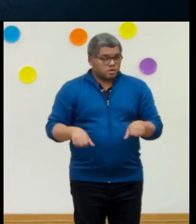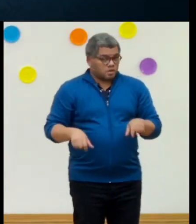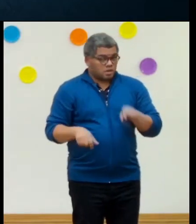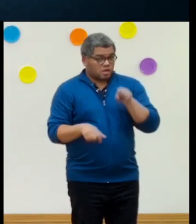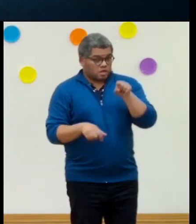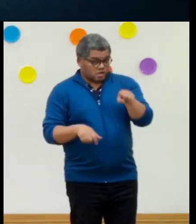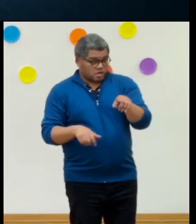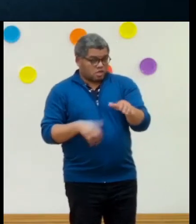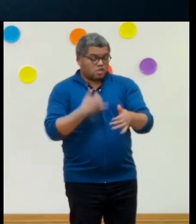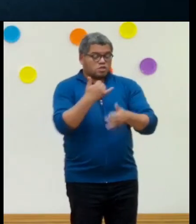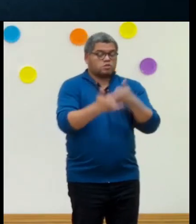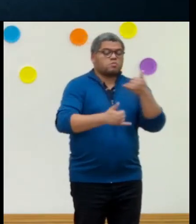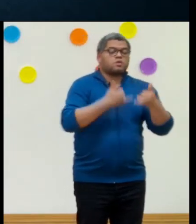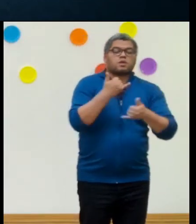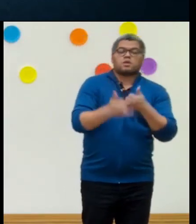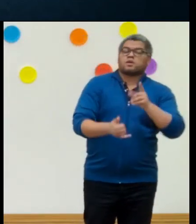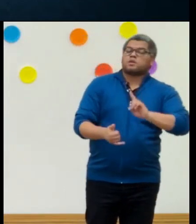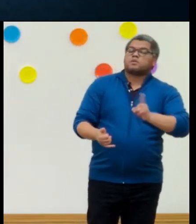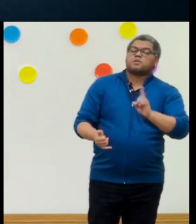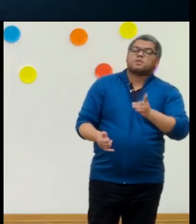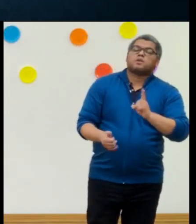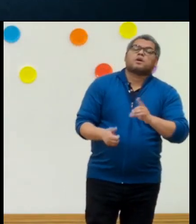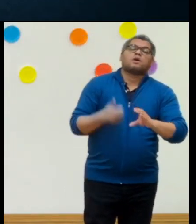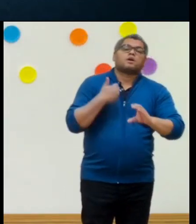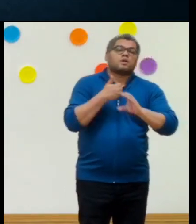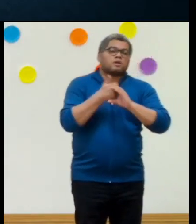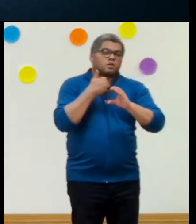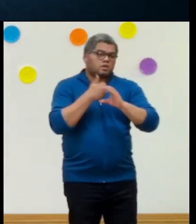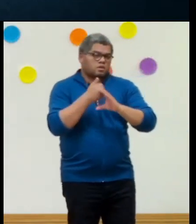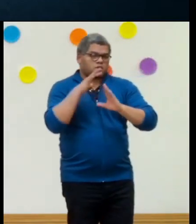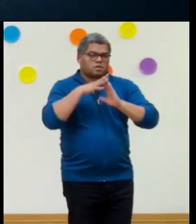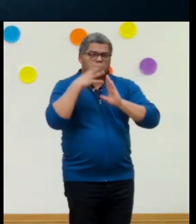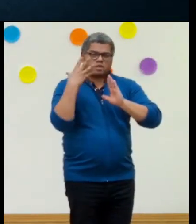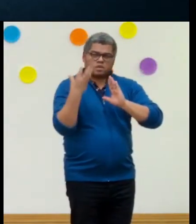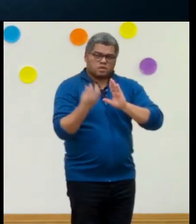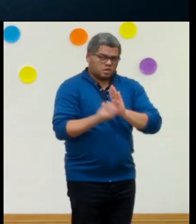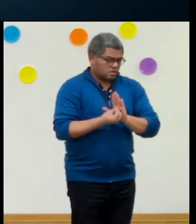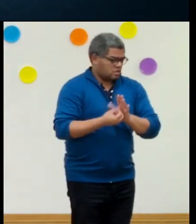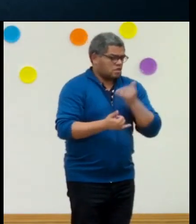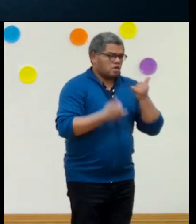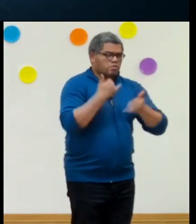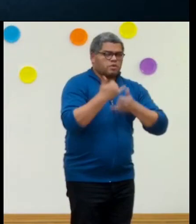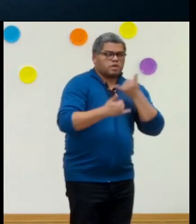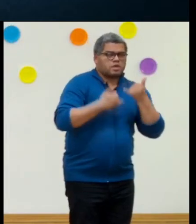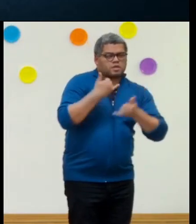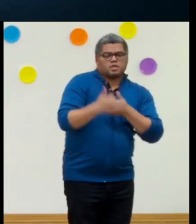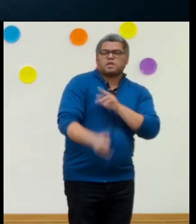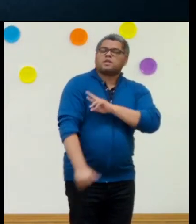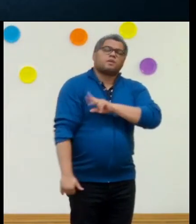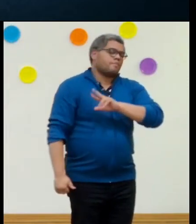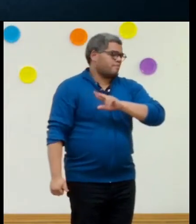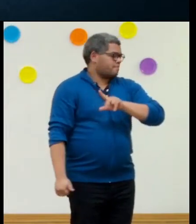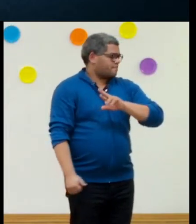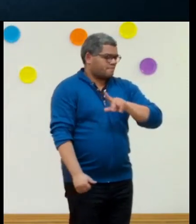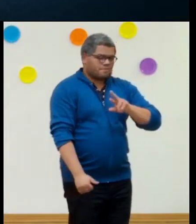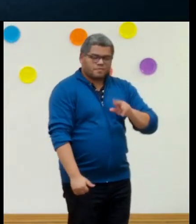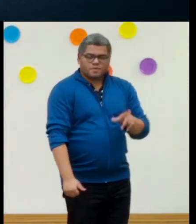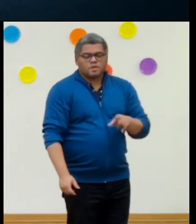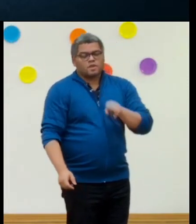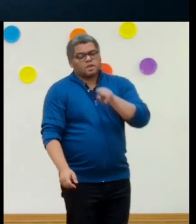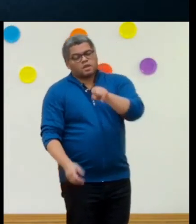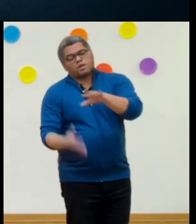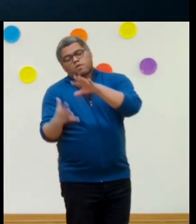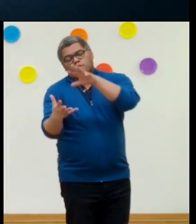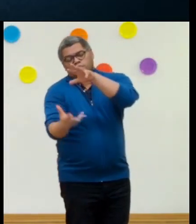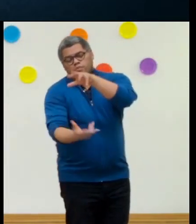pessoal. Vida cristã não é brincadeira, igreja não é clube que você vai para passar um tempo. O mundo não está brincando